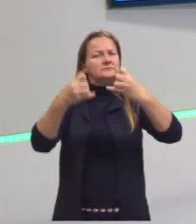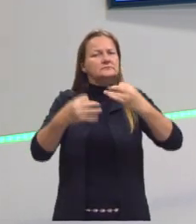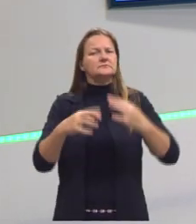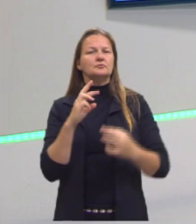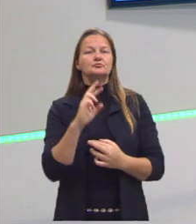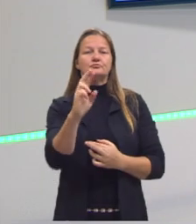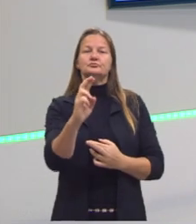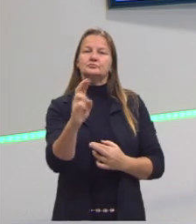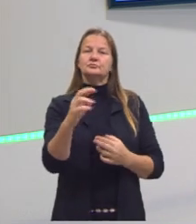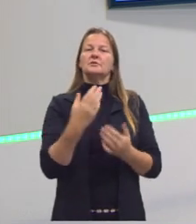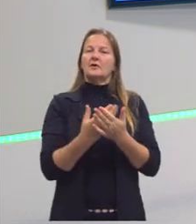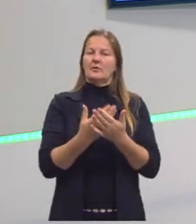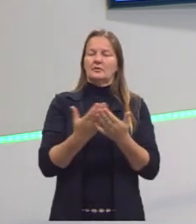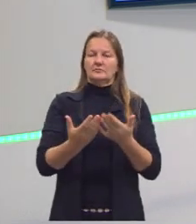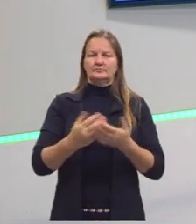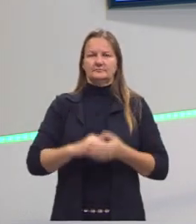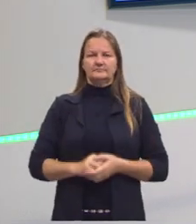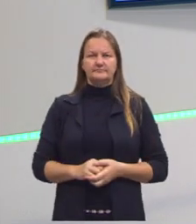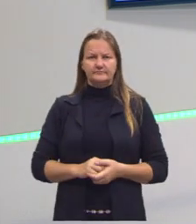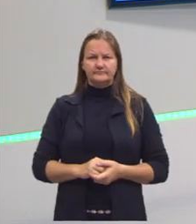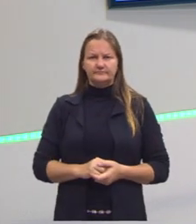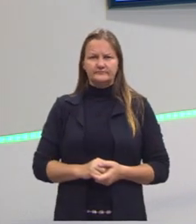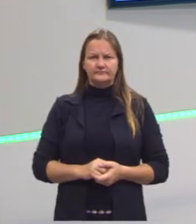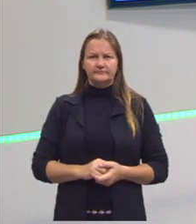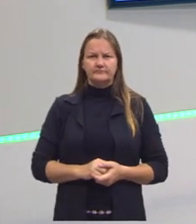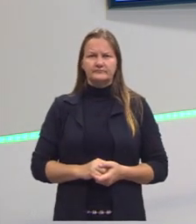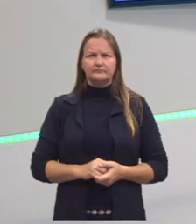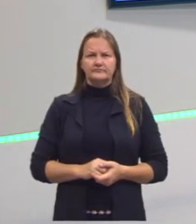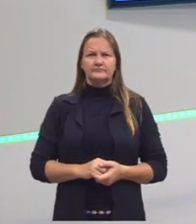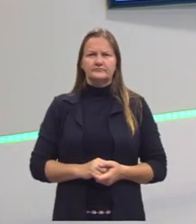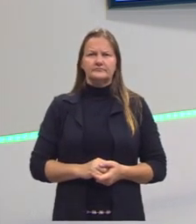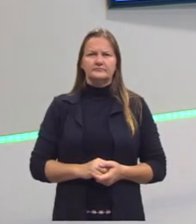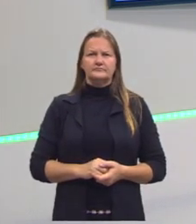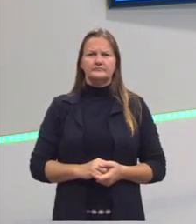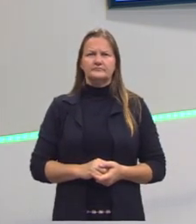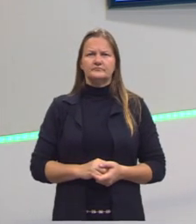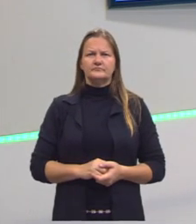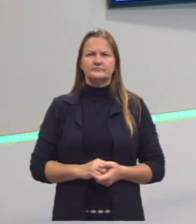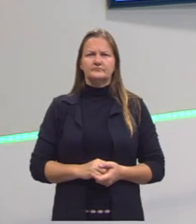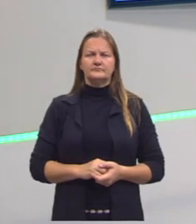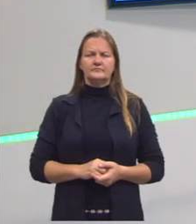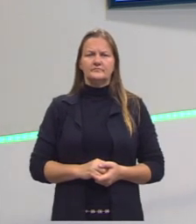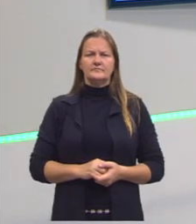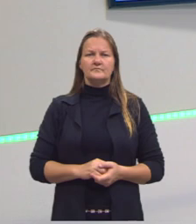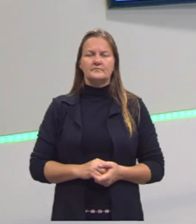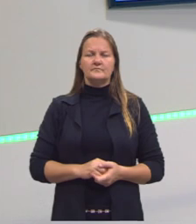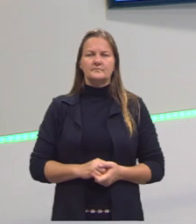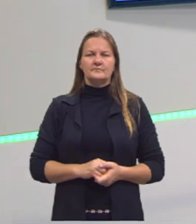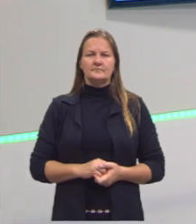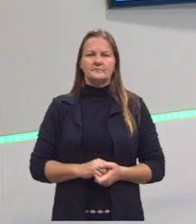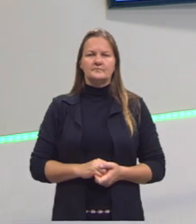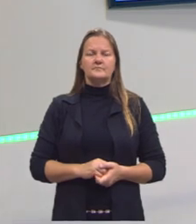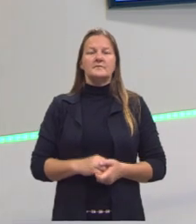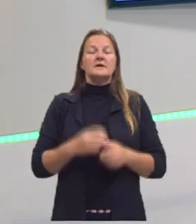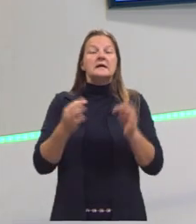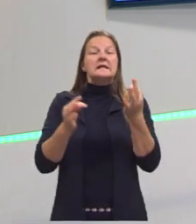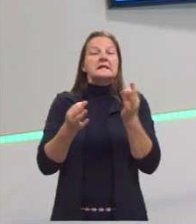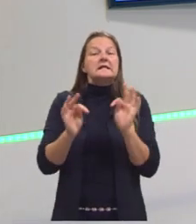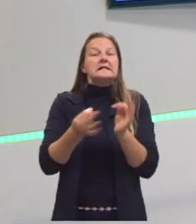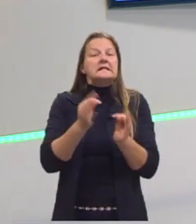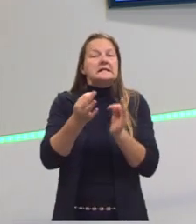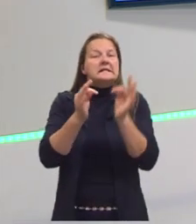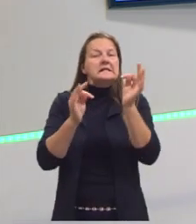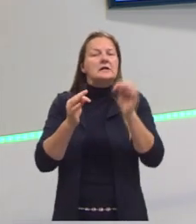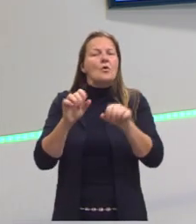responder durante a nossa aula tá vamos passar aqui mais um Olha lá vamos começar aqui tem um com as técnicas